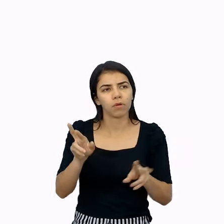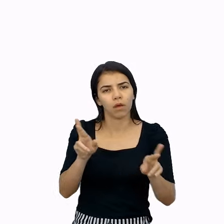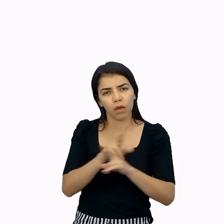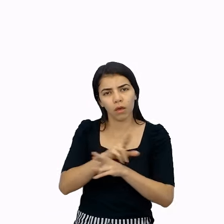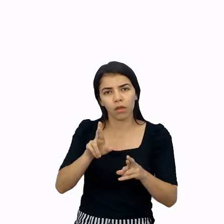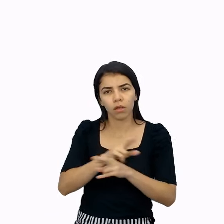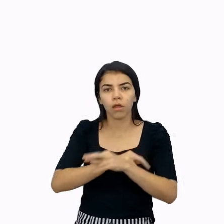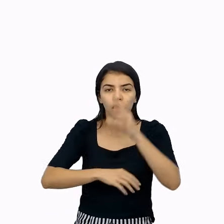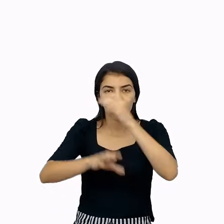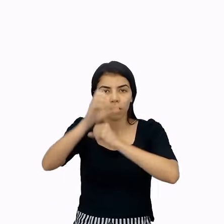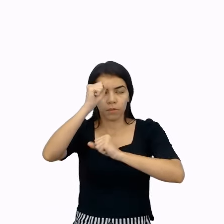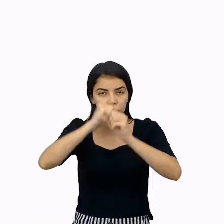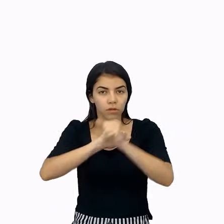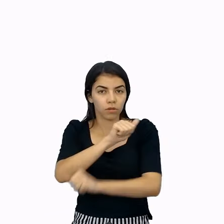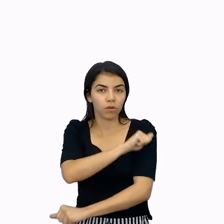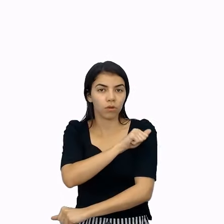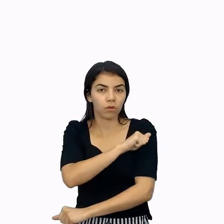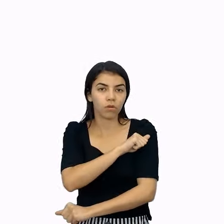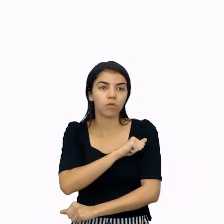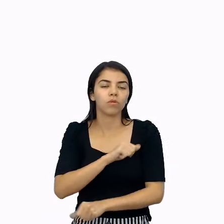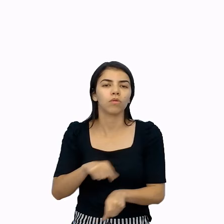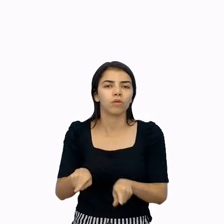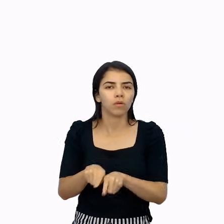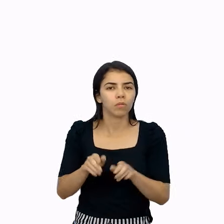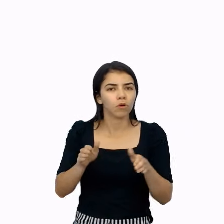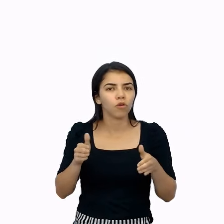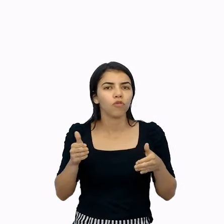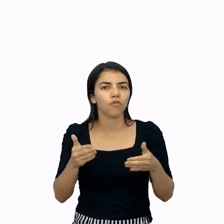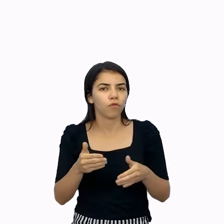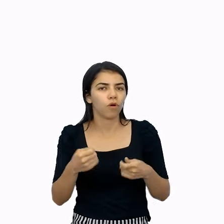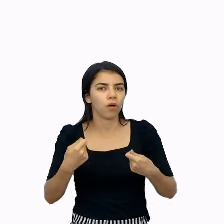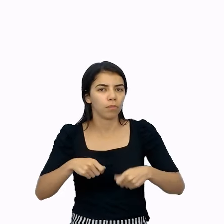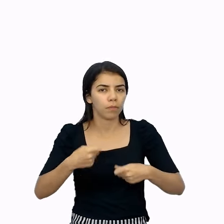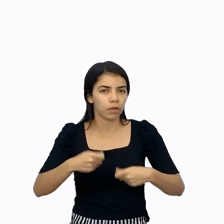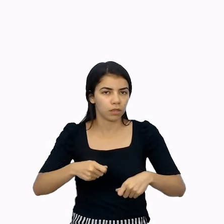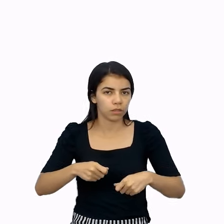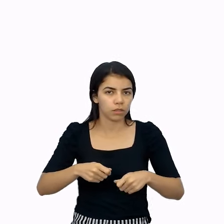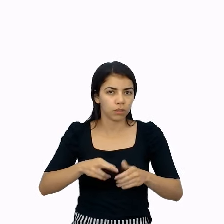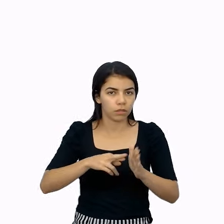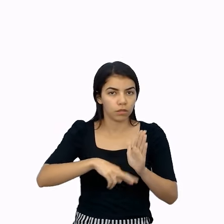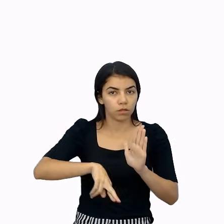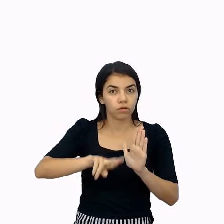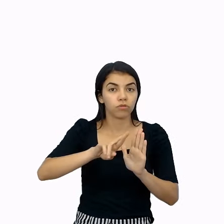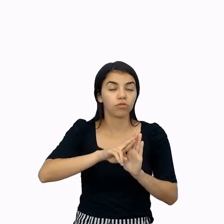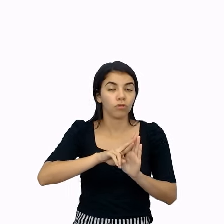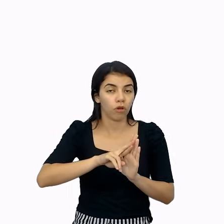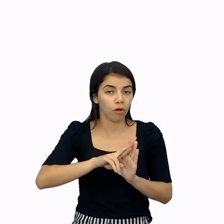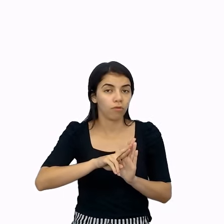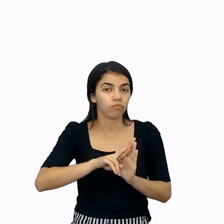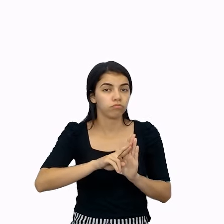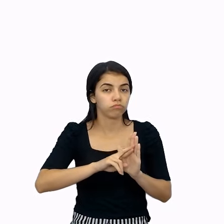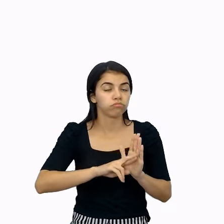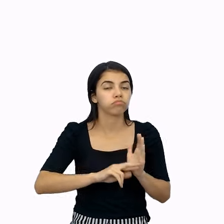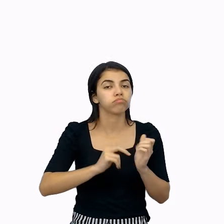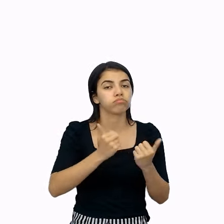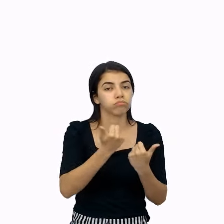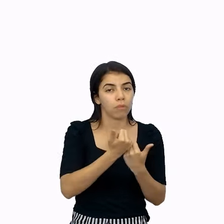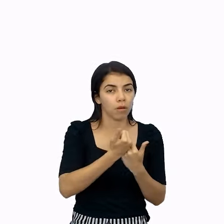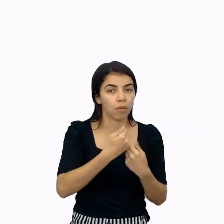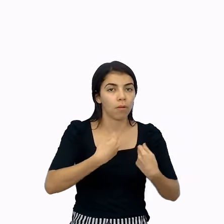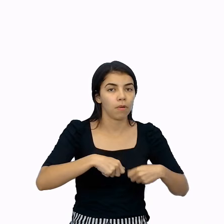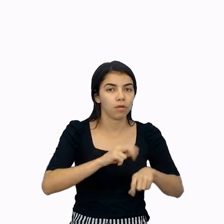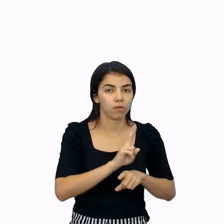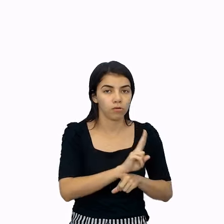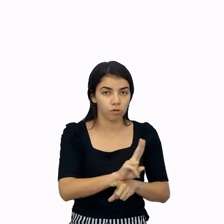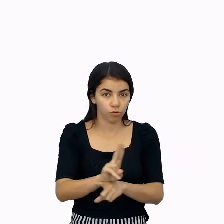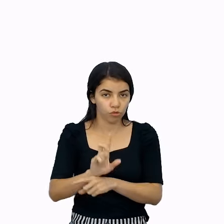à aprendizagem dos estudantes, com foco nas necessidades de recuperação e de reforço das aprendizagens